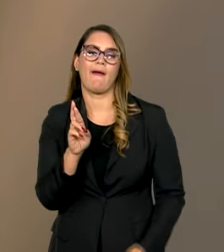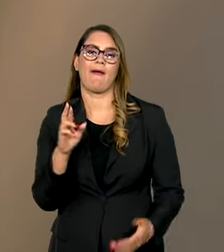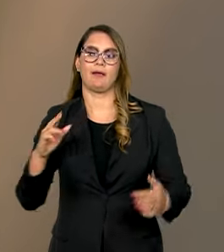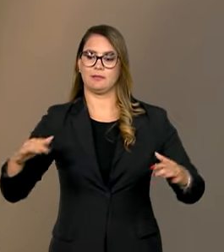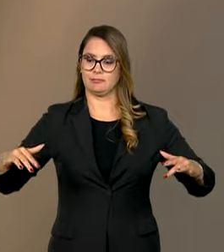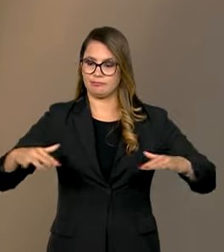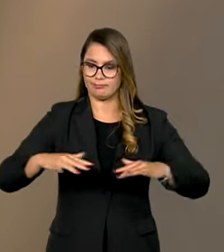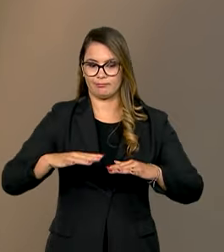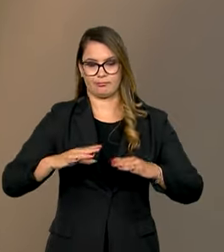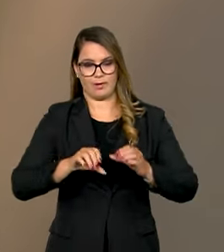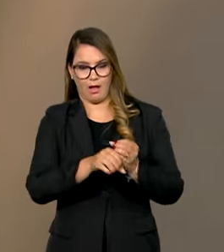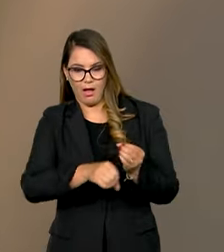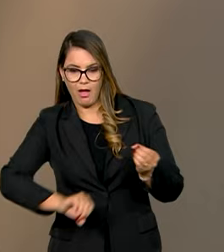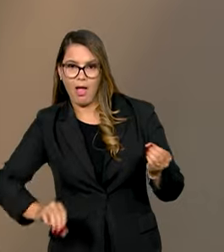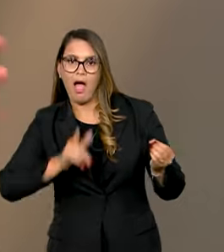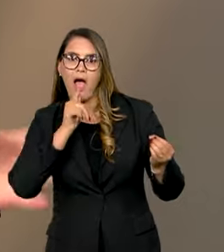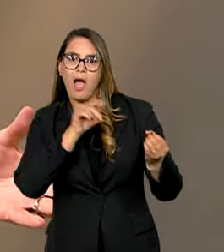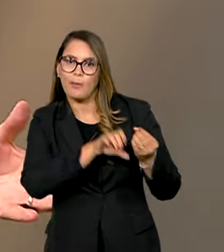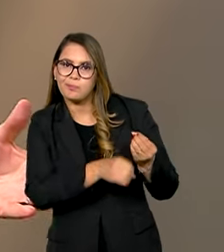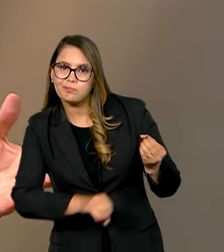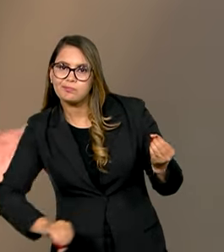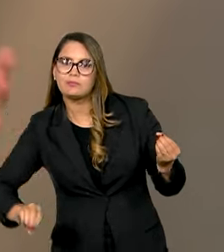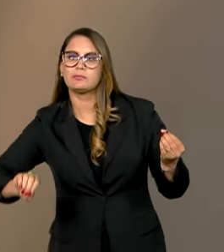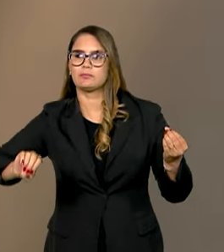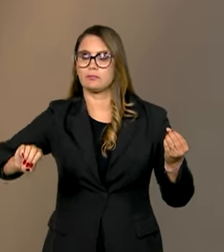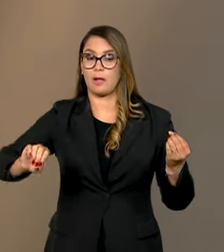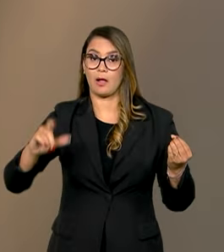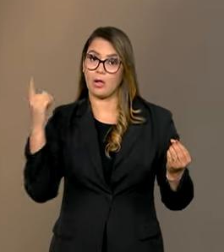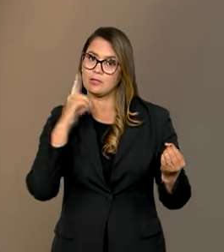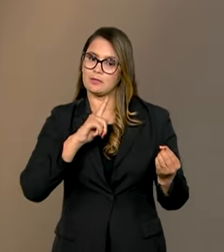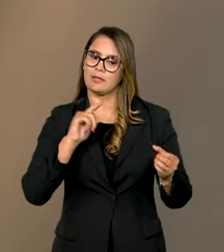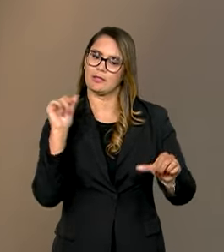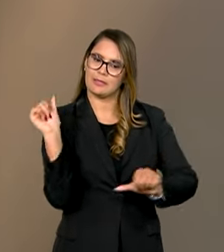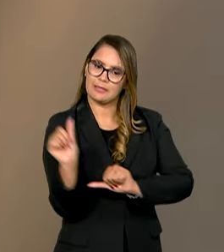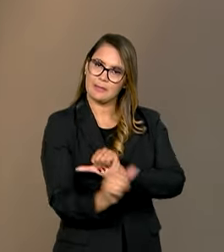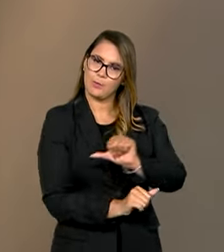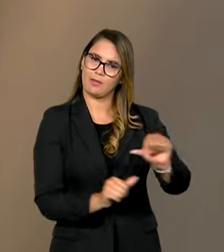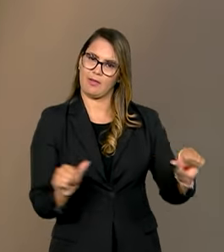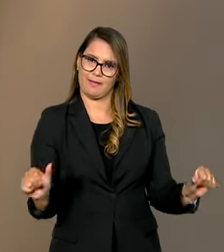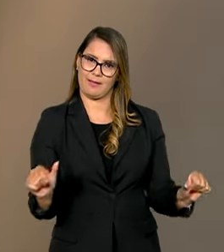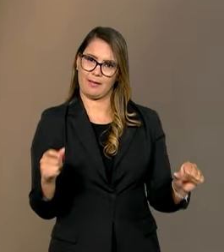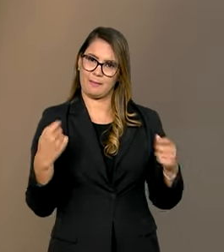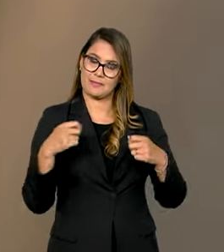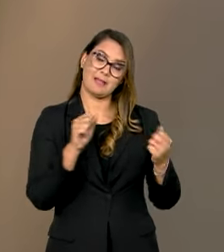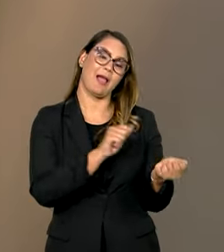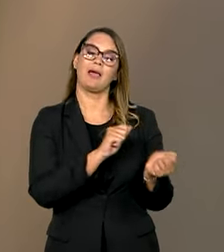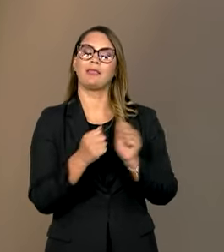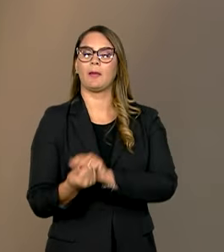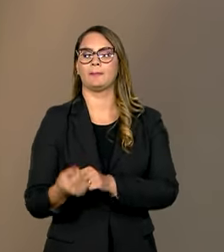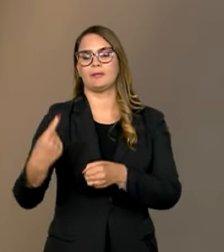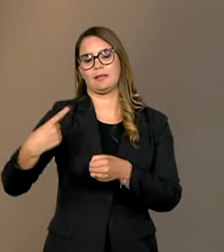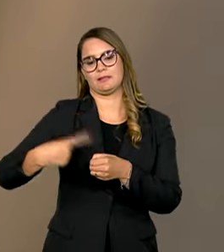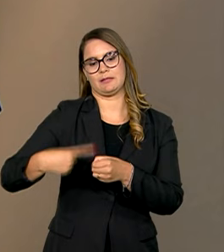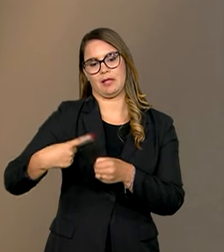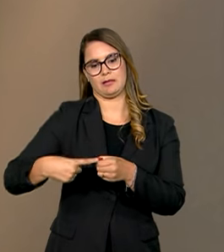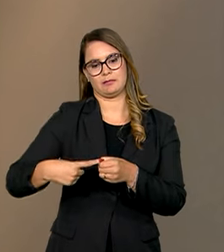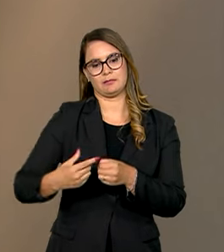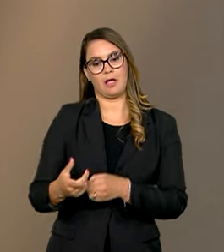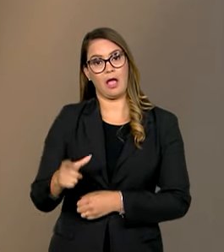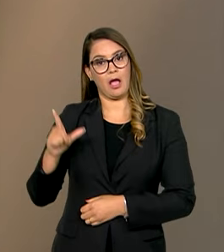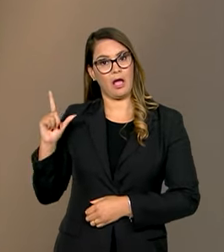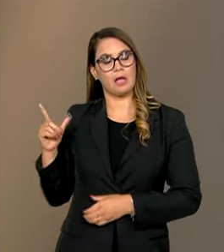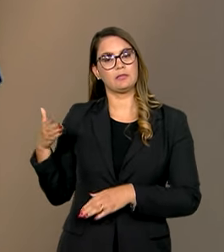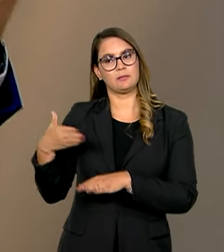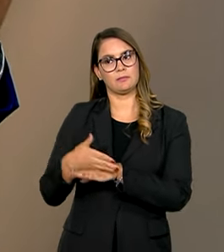encosta, drenagem, para a gente poder dotar, como eu disse a você. Nós temos que transformar, nós temos que adaptar as nossas cidades, Roberto. Nós estivemos